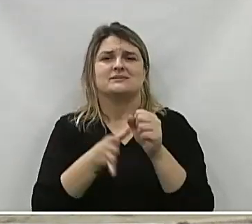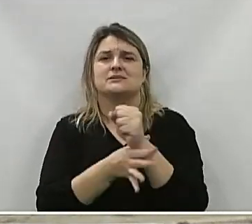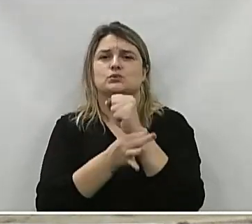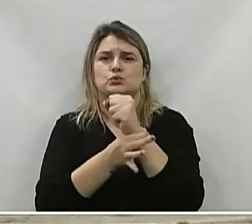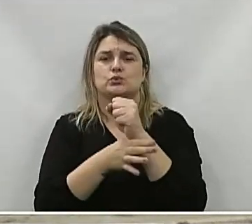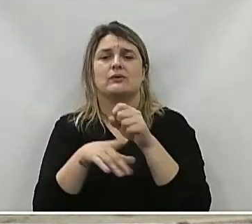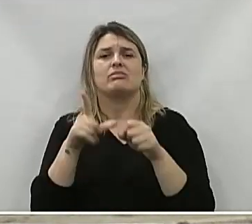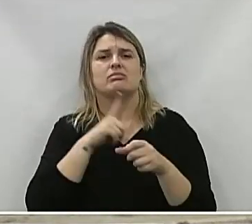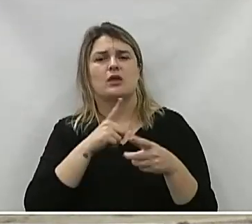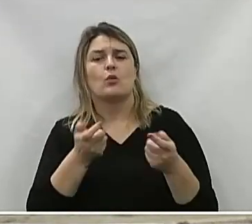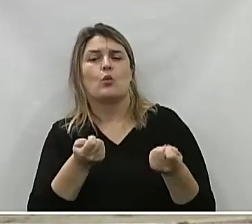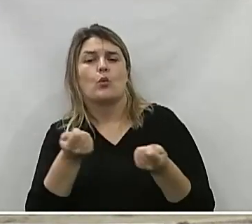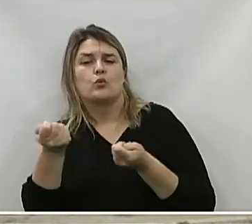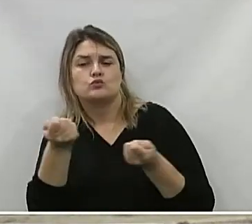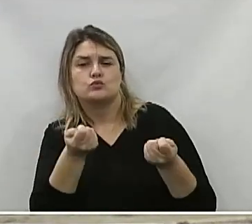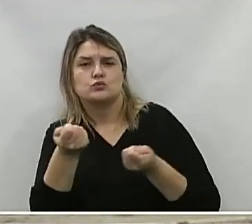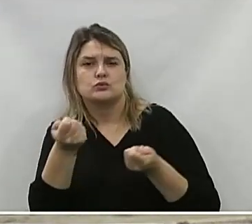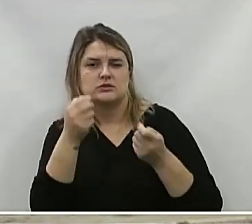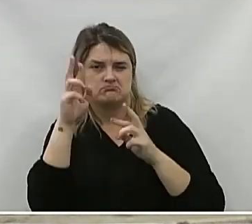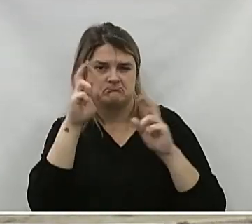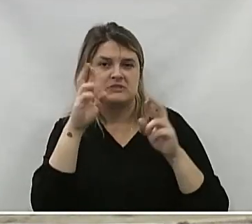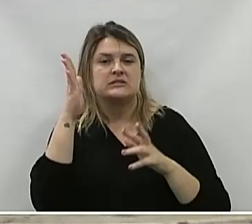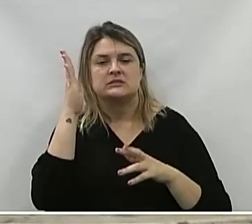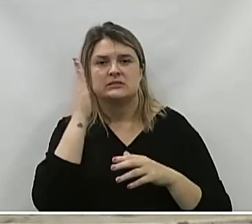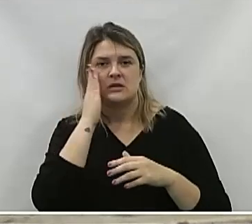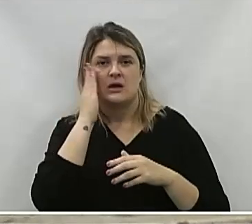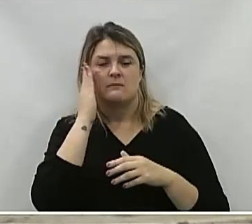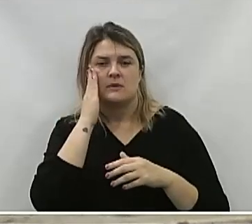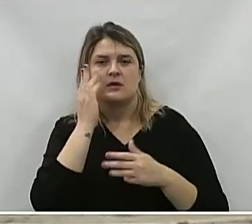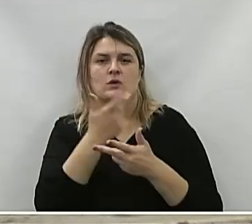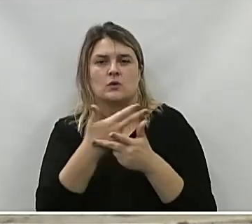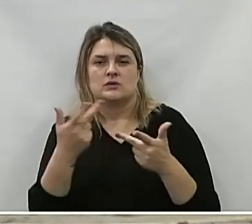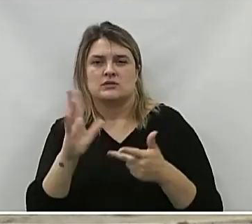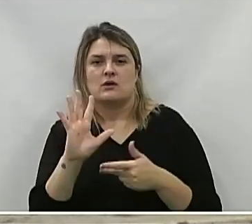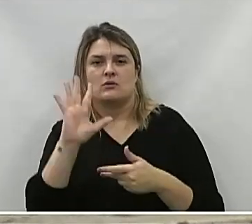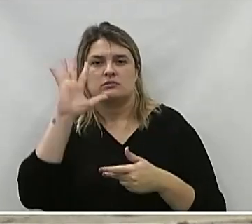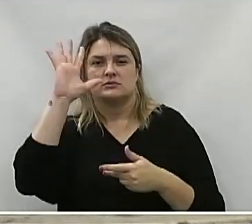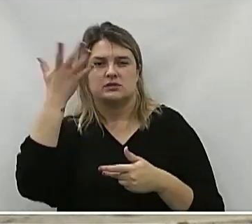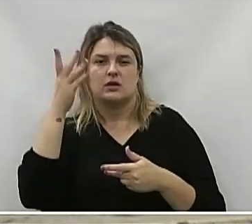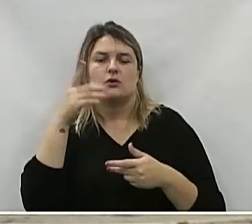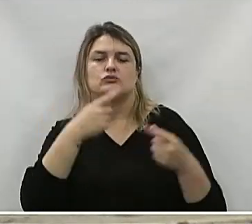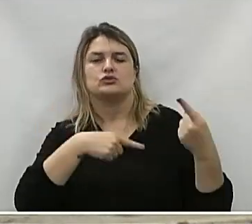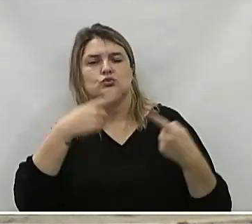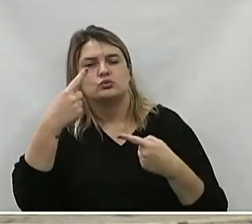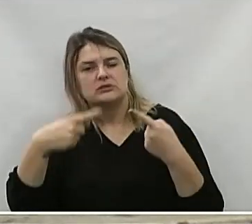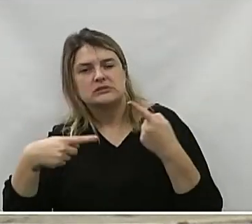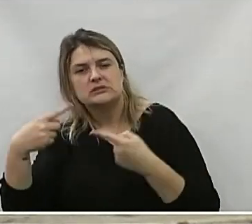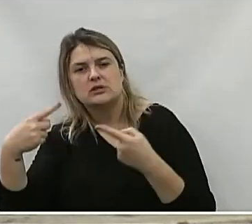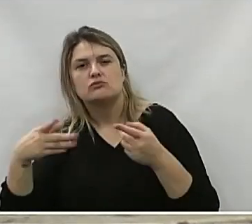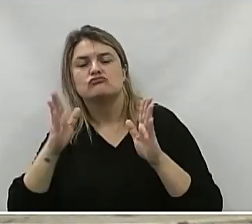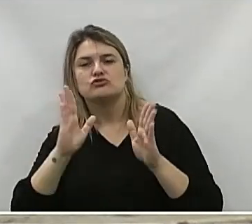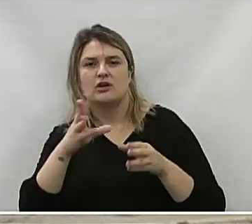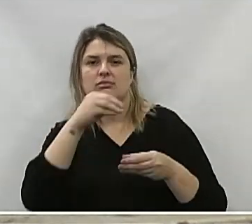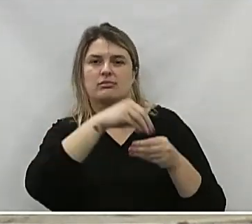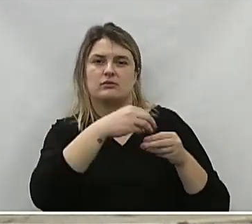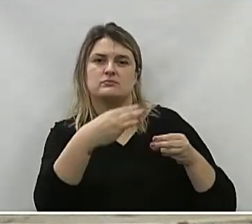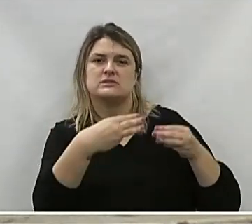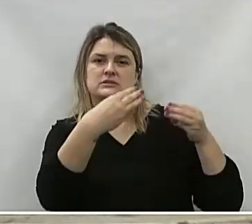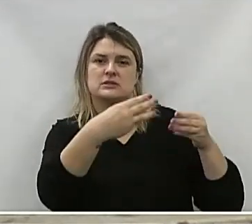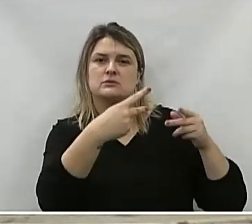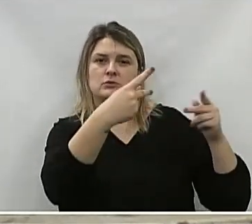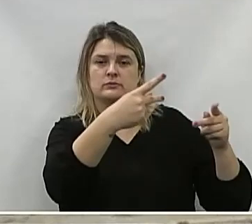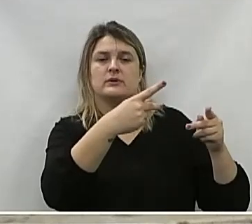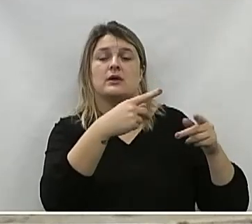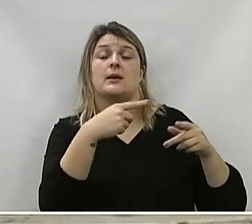é um controle a gente sabe de uma situação que tá sendo discutida já está no ministério público mas